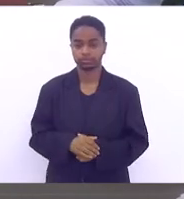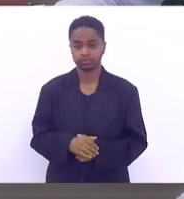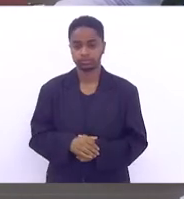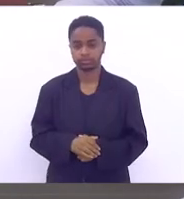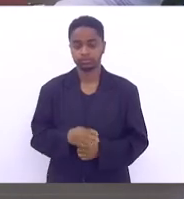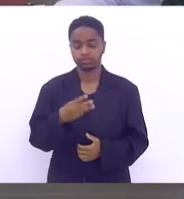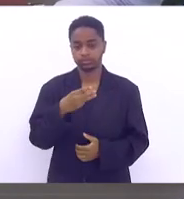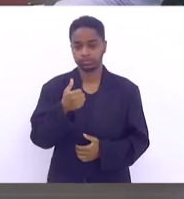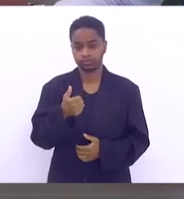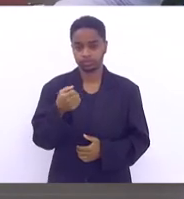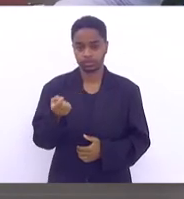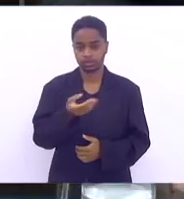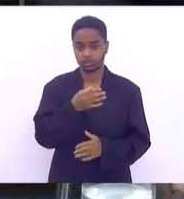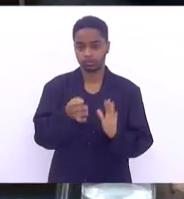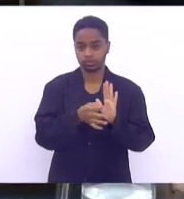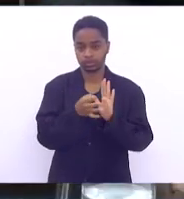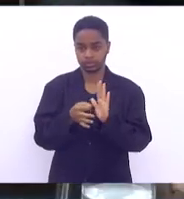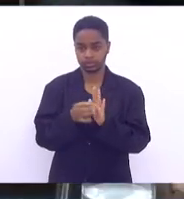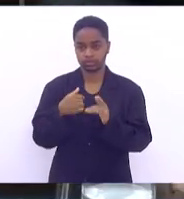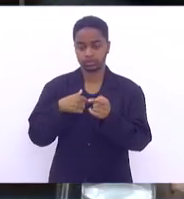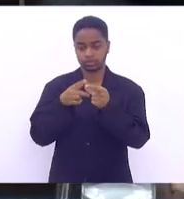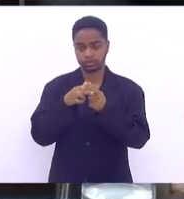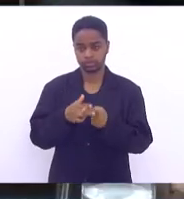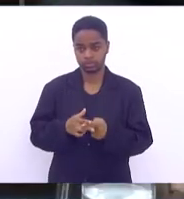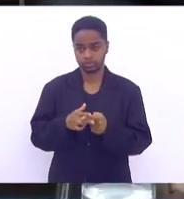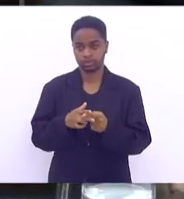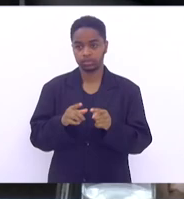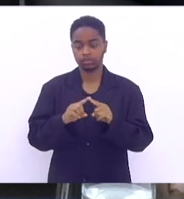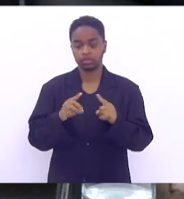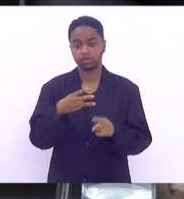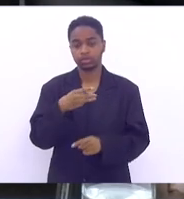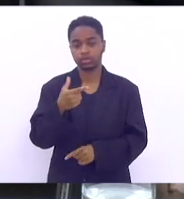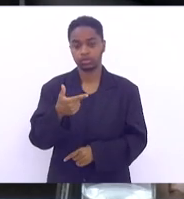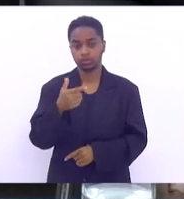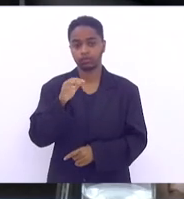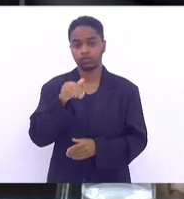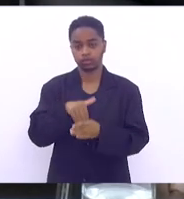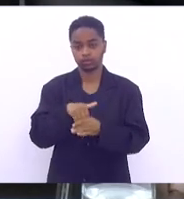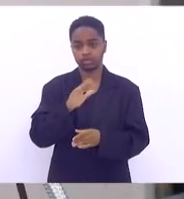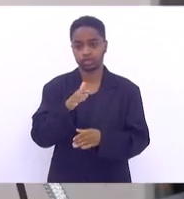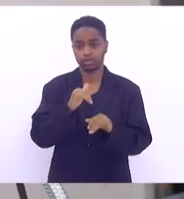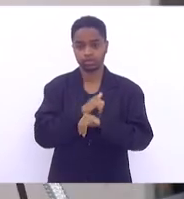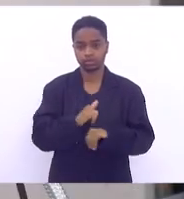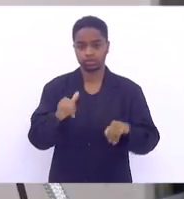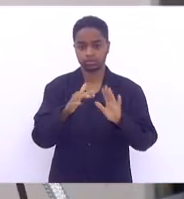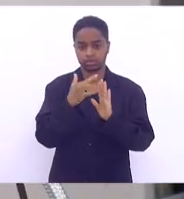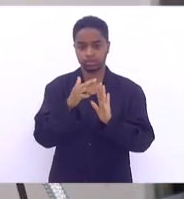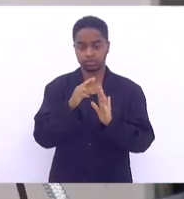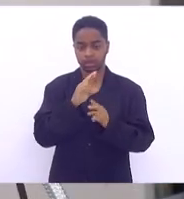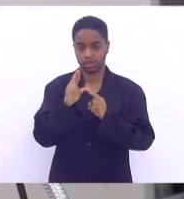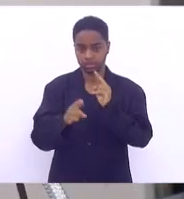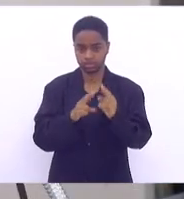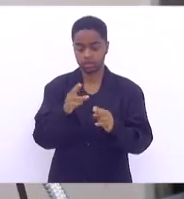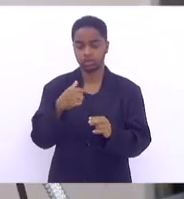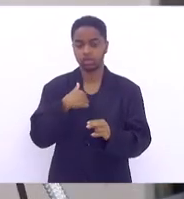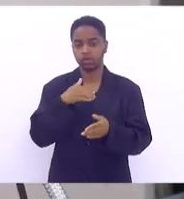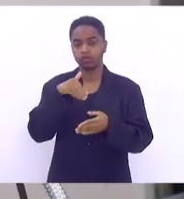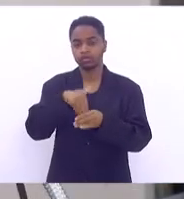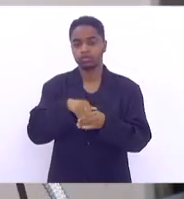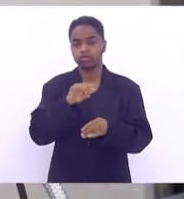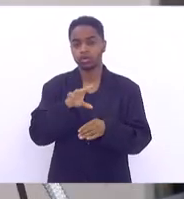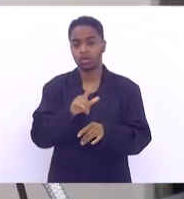Tá. 31 é o seu novo parecer. Bem corrigido pelo deputado Luiz Paulo. Não, mas o 32 já votei e já proclamei resultado, já está excluído do bloco. Estou votando só os do